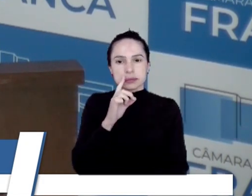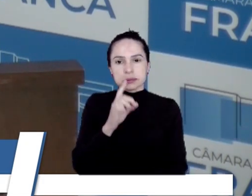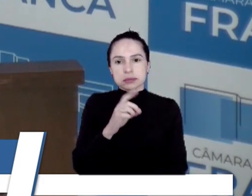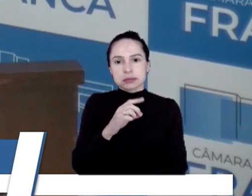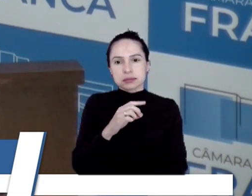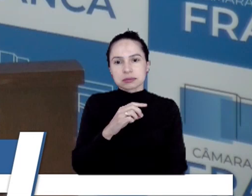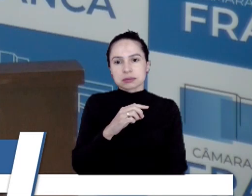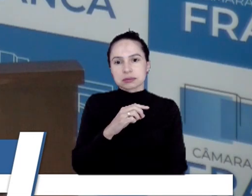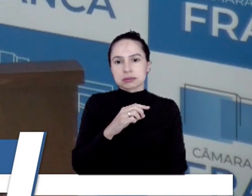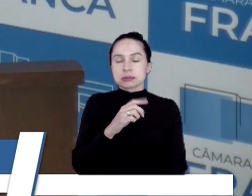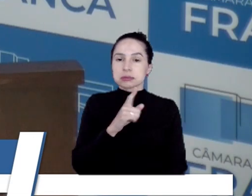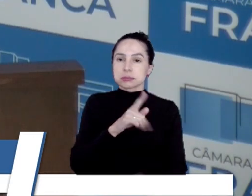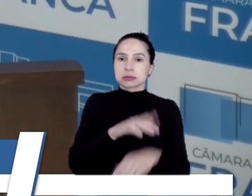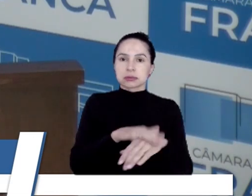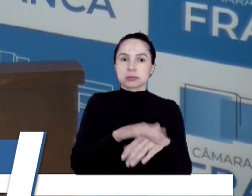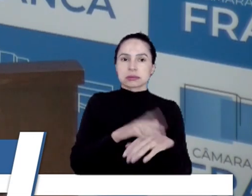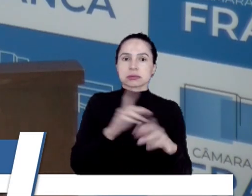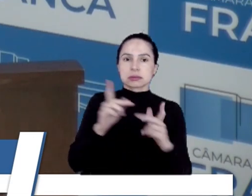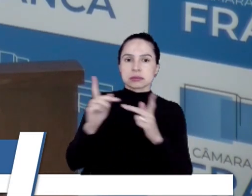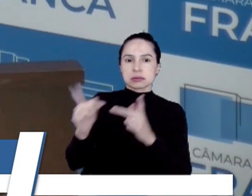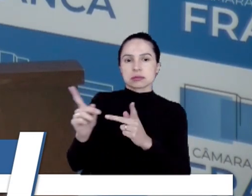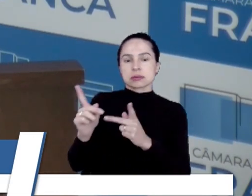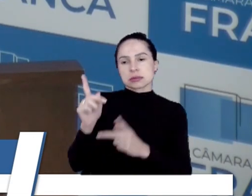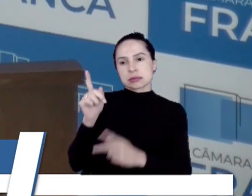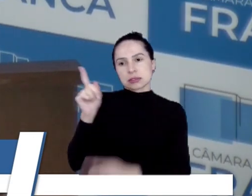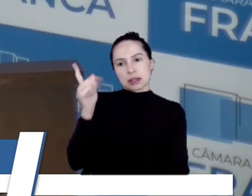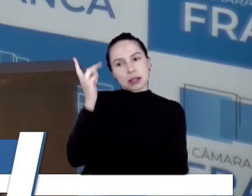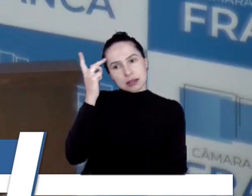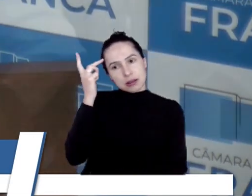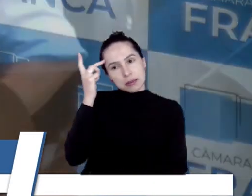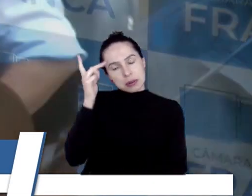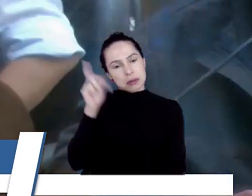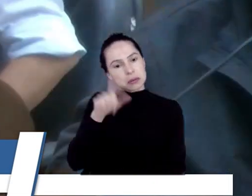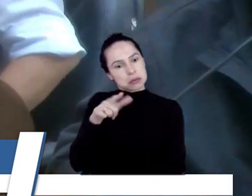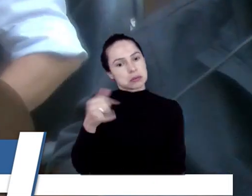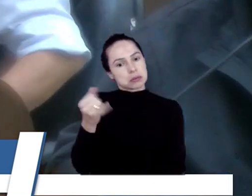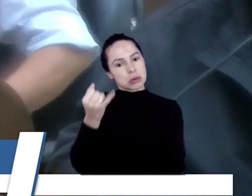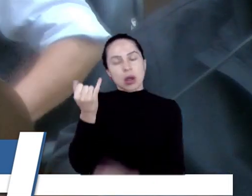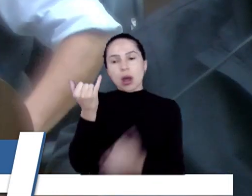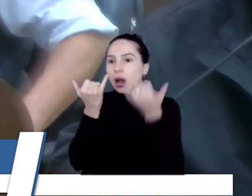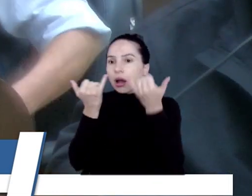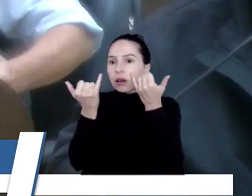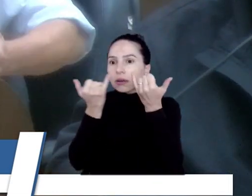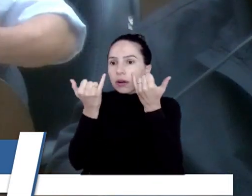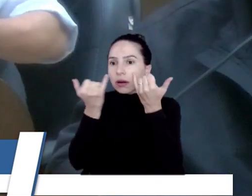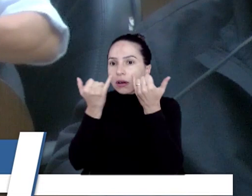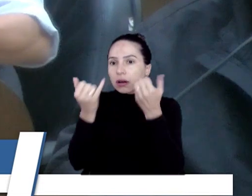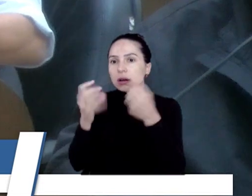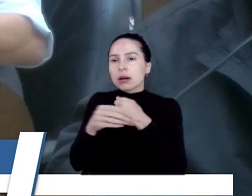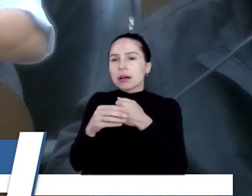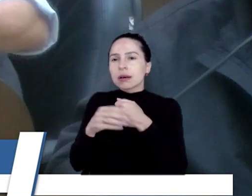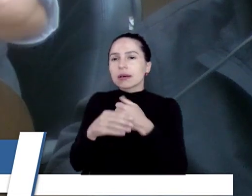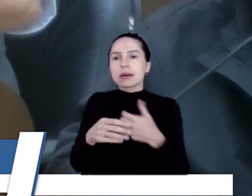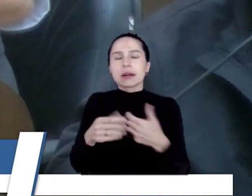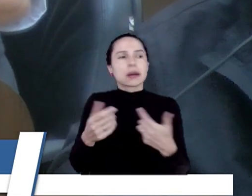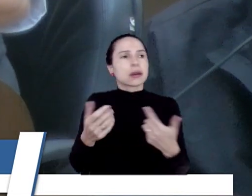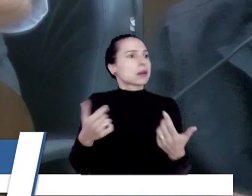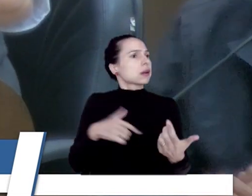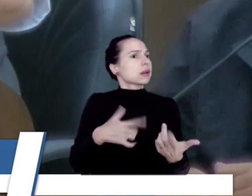do Zezinho a São Paulo é importante trazer as informações. Mas a gente não pode